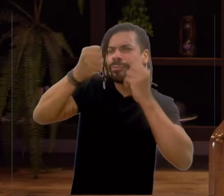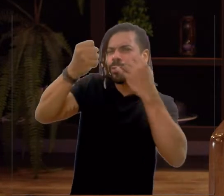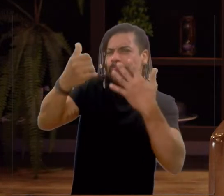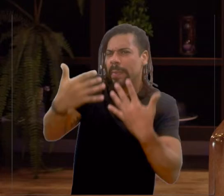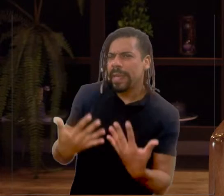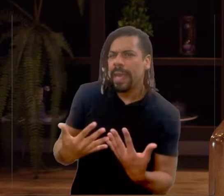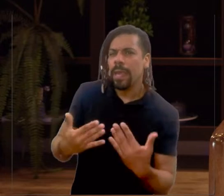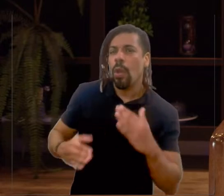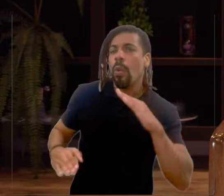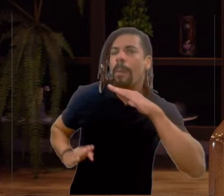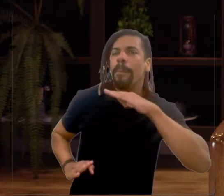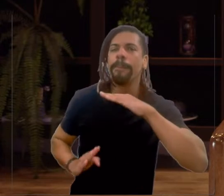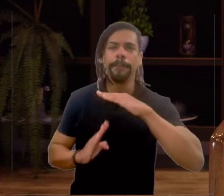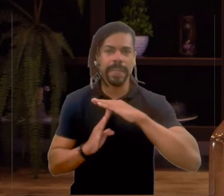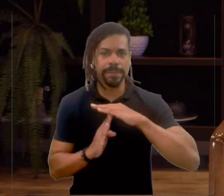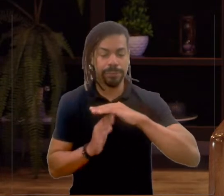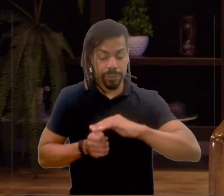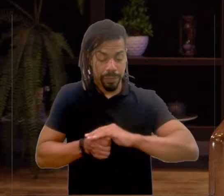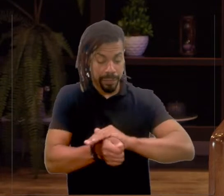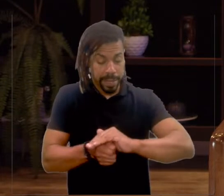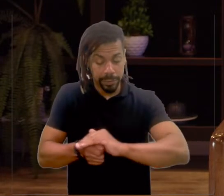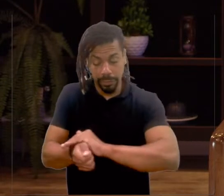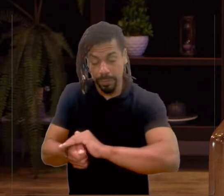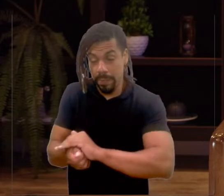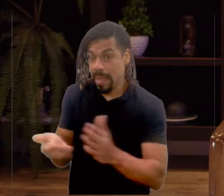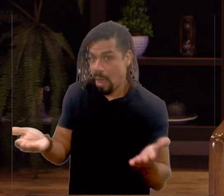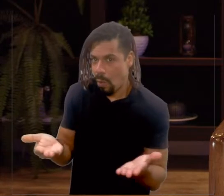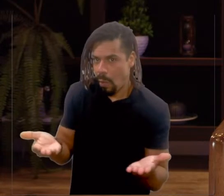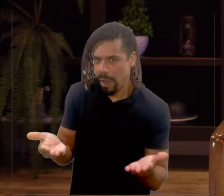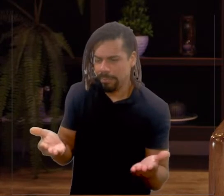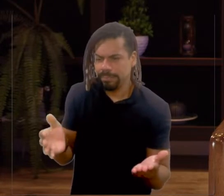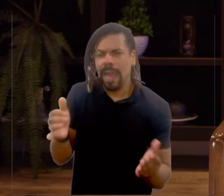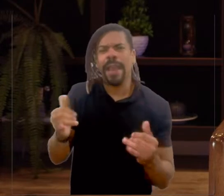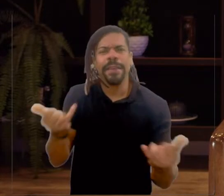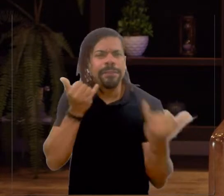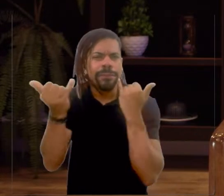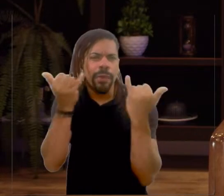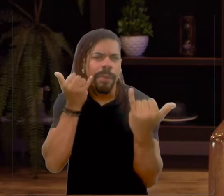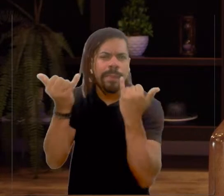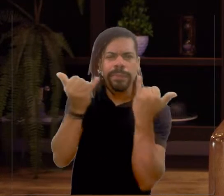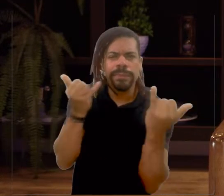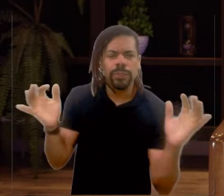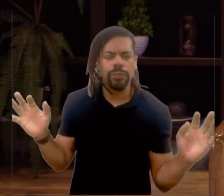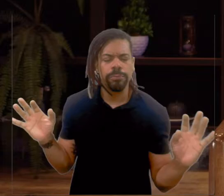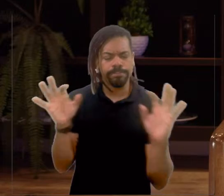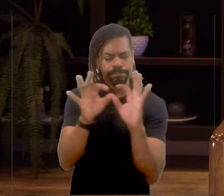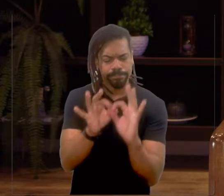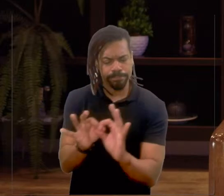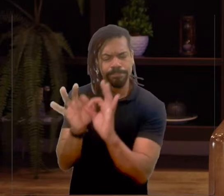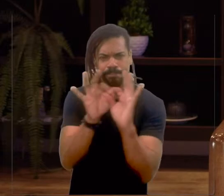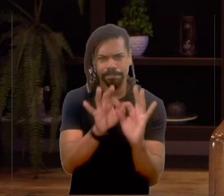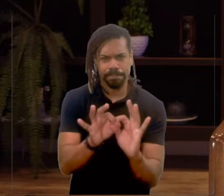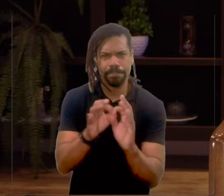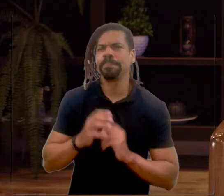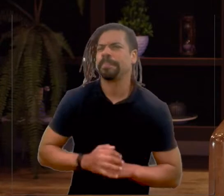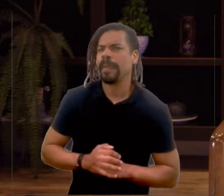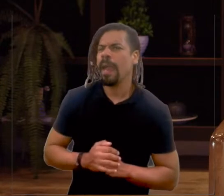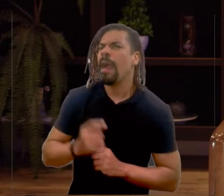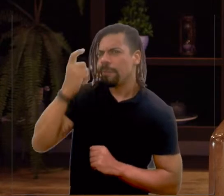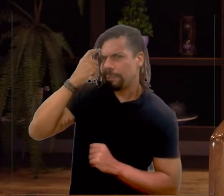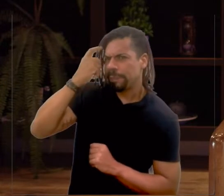vídeo eu falei sobre o horizonte o prazo dos investimentos então agora eu quero fazer um casamento dessas duas coisas para que fique mais claro